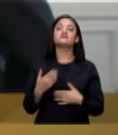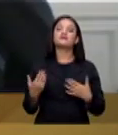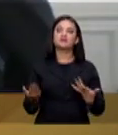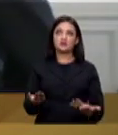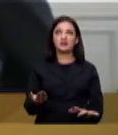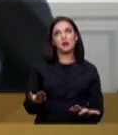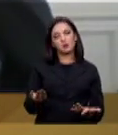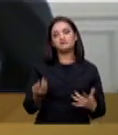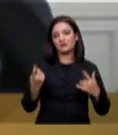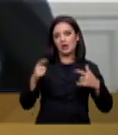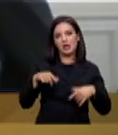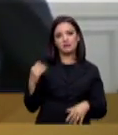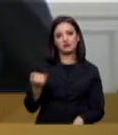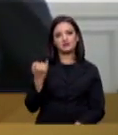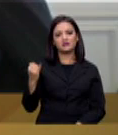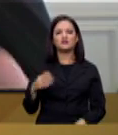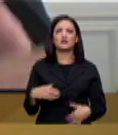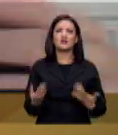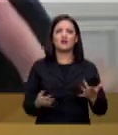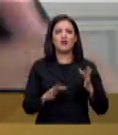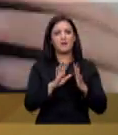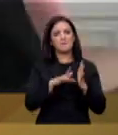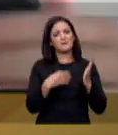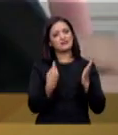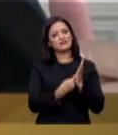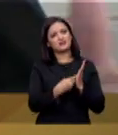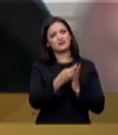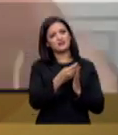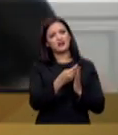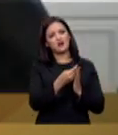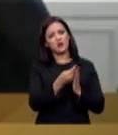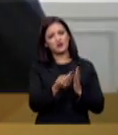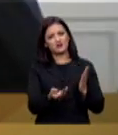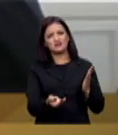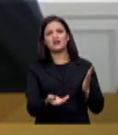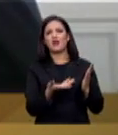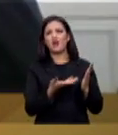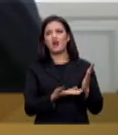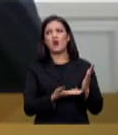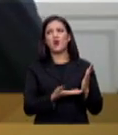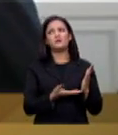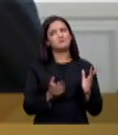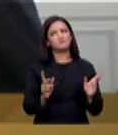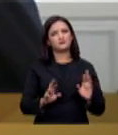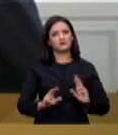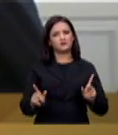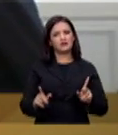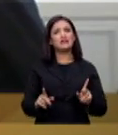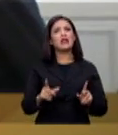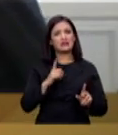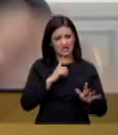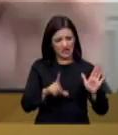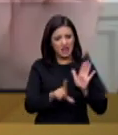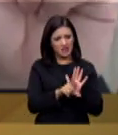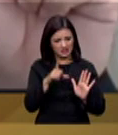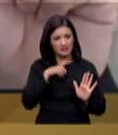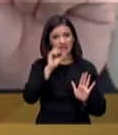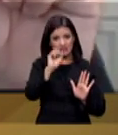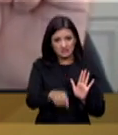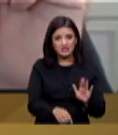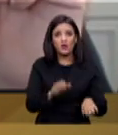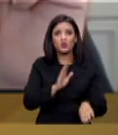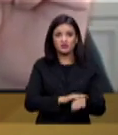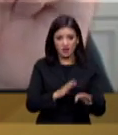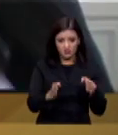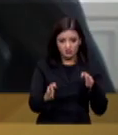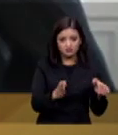foi alegado na petição inicial, de que não haveria limitação temporal, há limitação temporal expressa. Por isso que eu digo, não